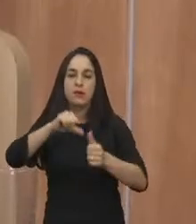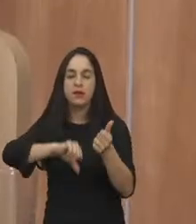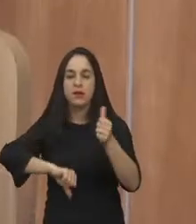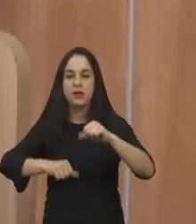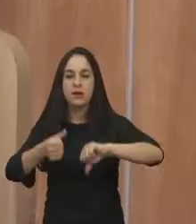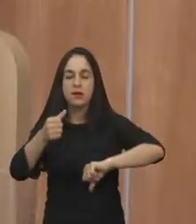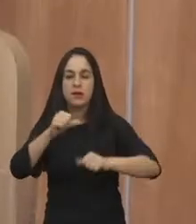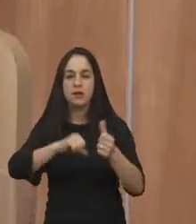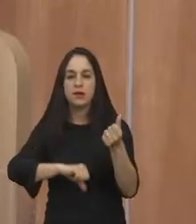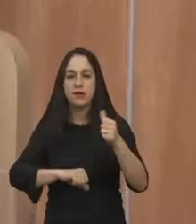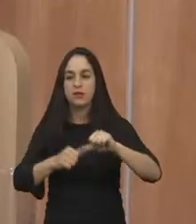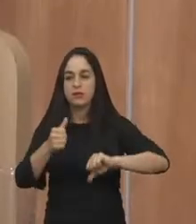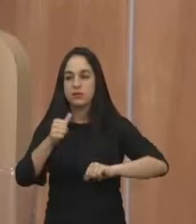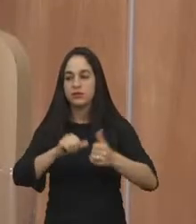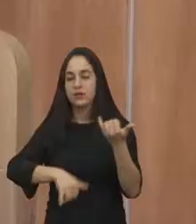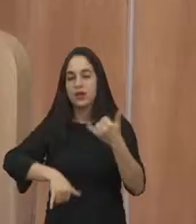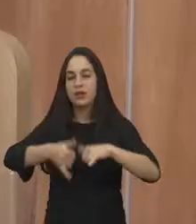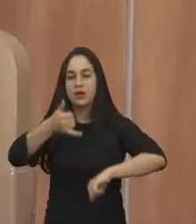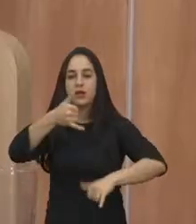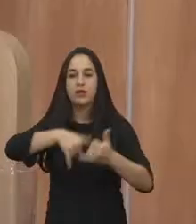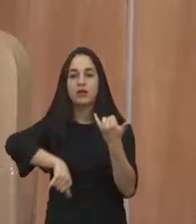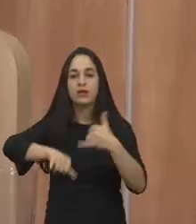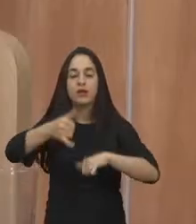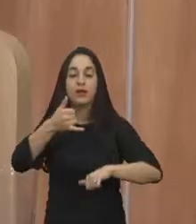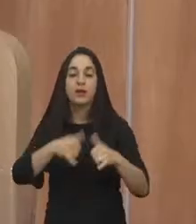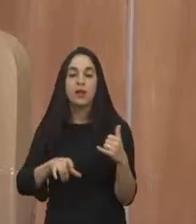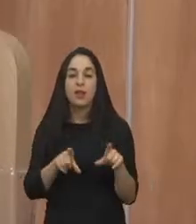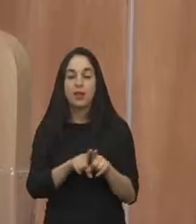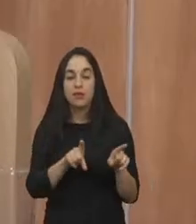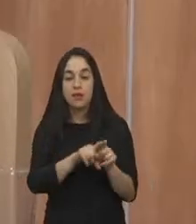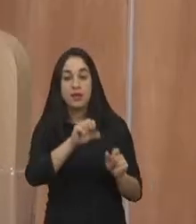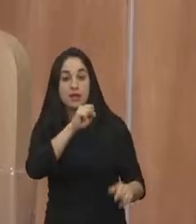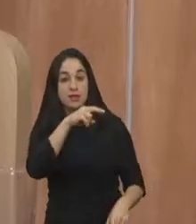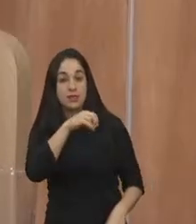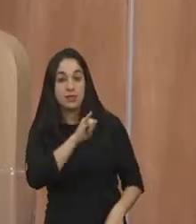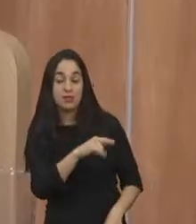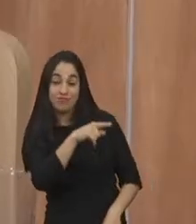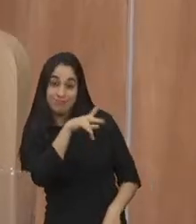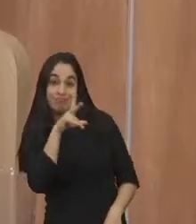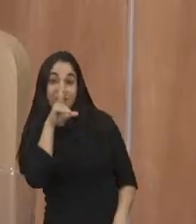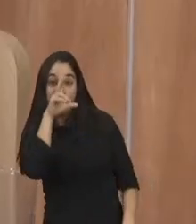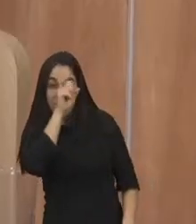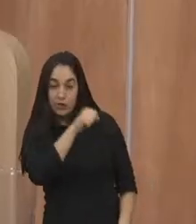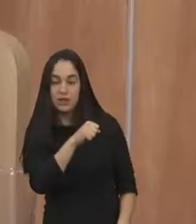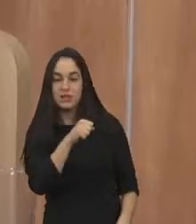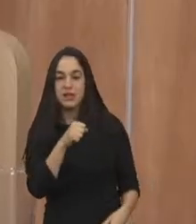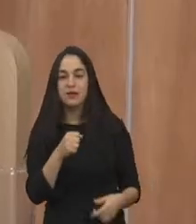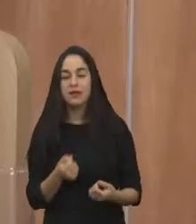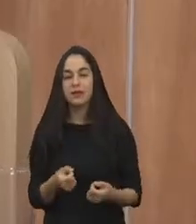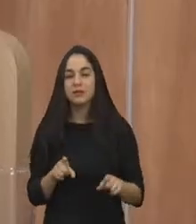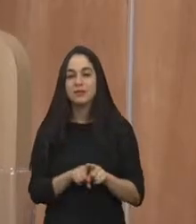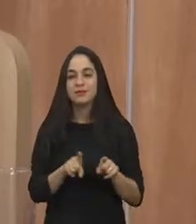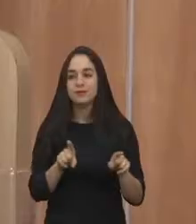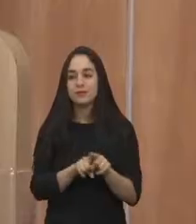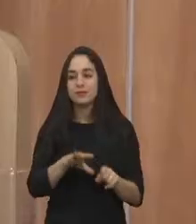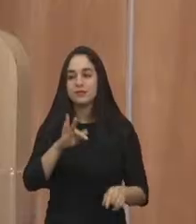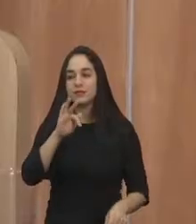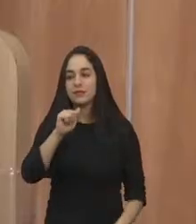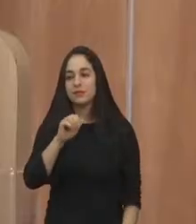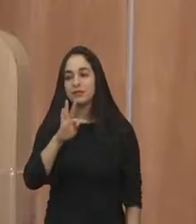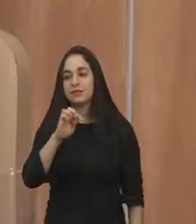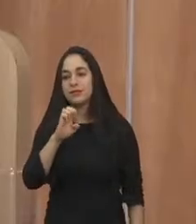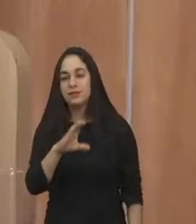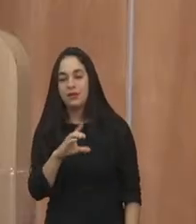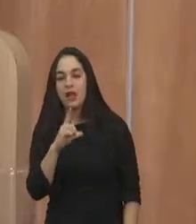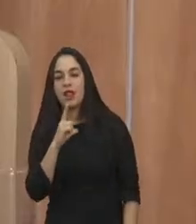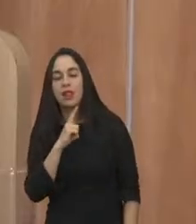ETEC, tem a área de química, e o próprio Senai também é forte nessa área de química, né? E, se eu não me engano, a FATEC tentou abrir um curso